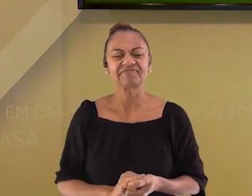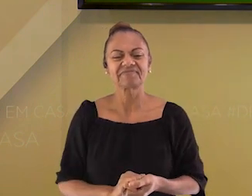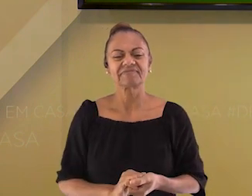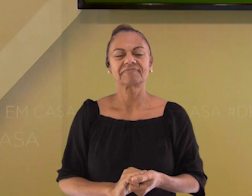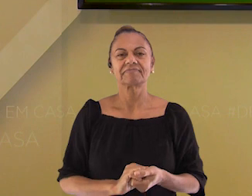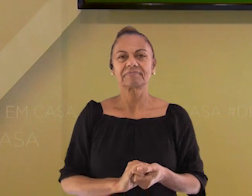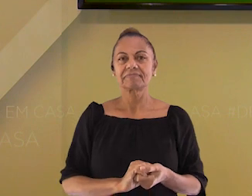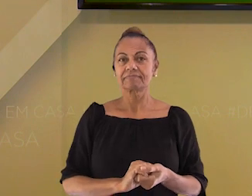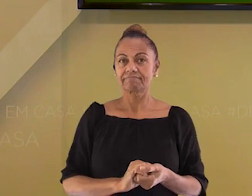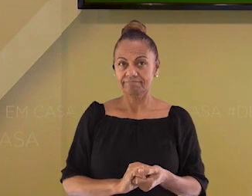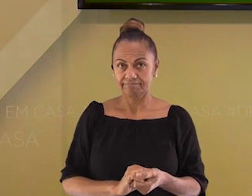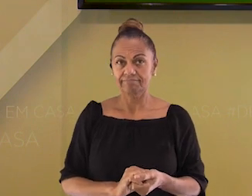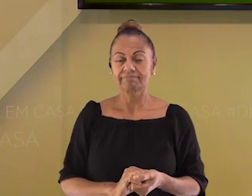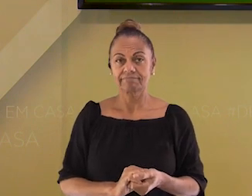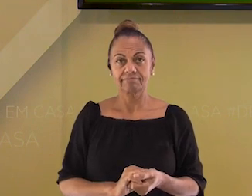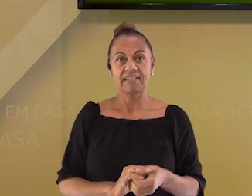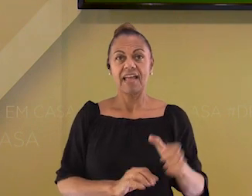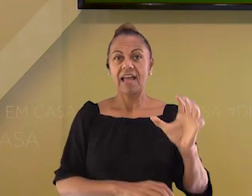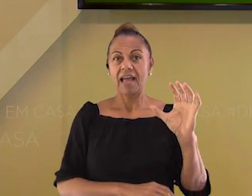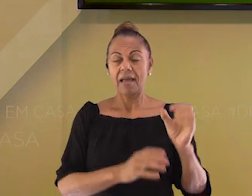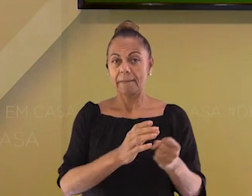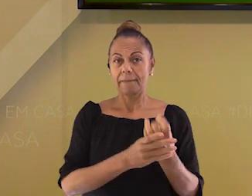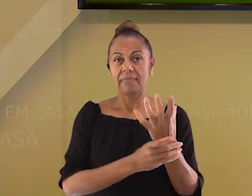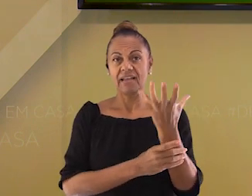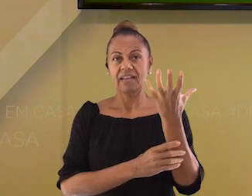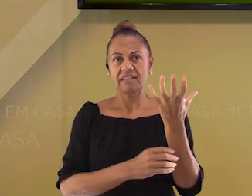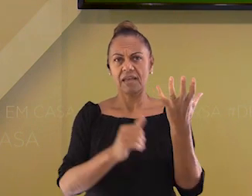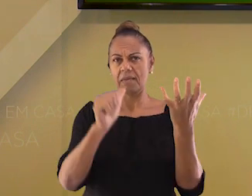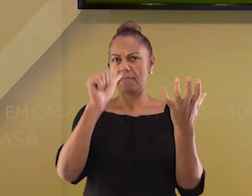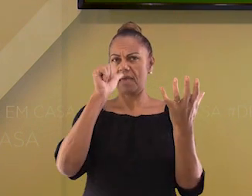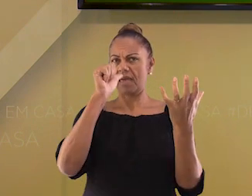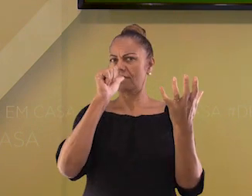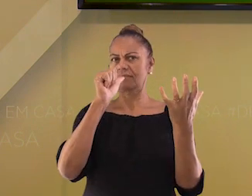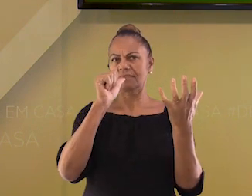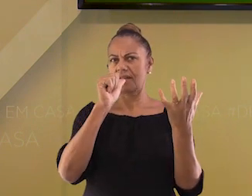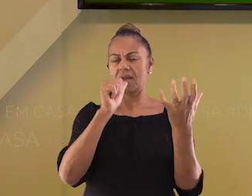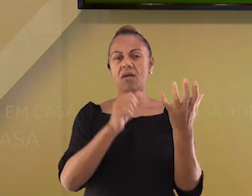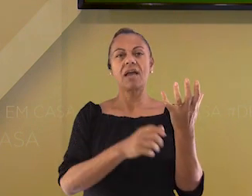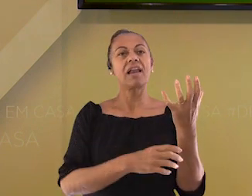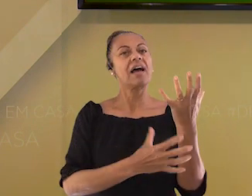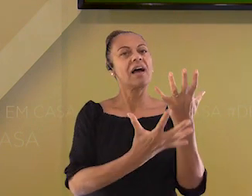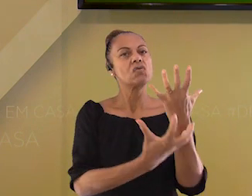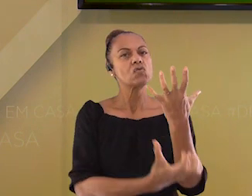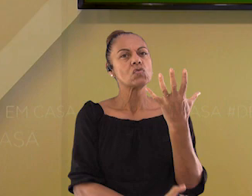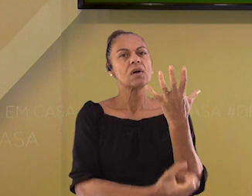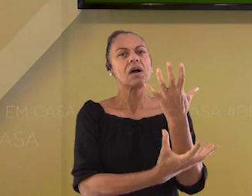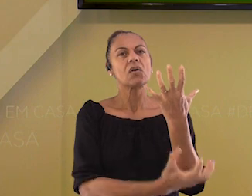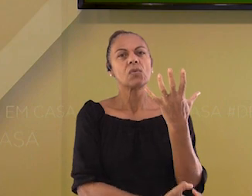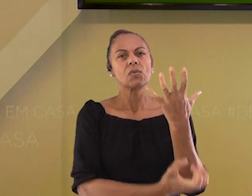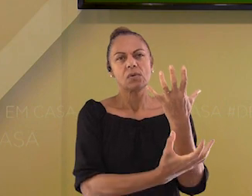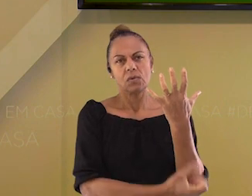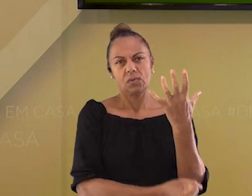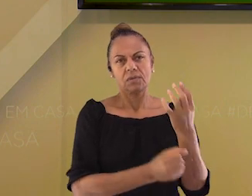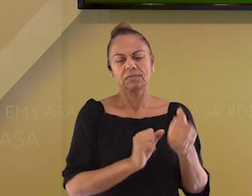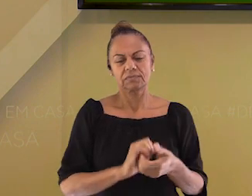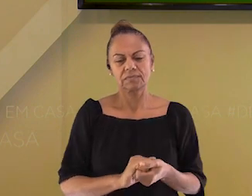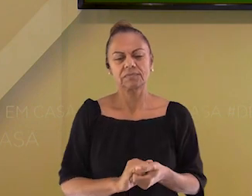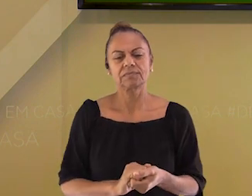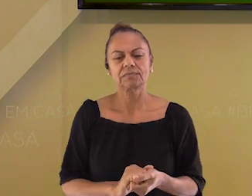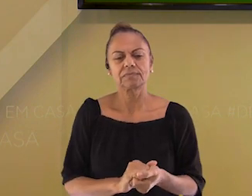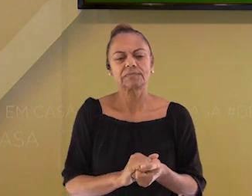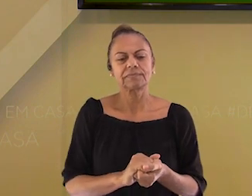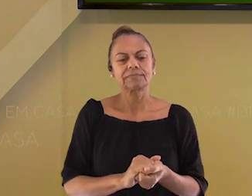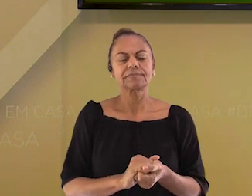termo correto. O certo é falar que ela absorve água, seja da água presente no solo